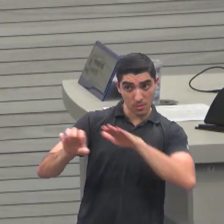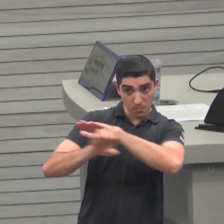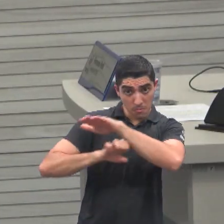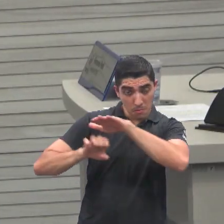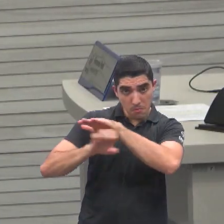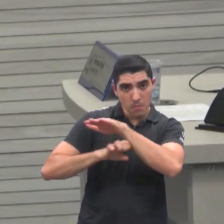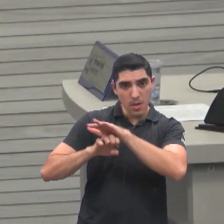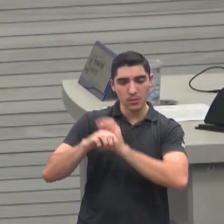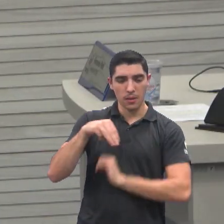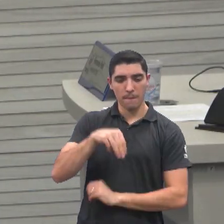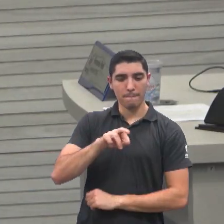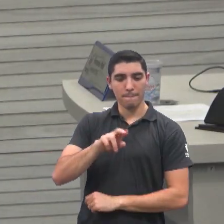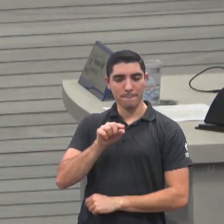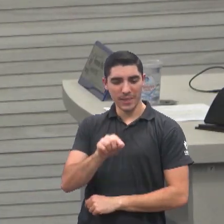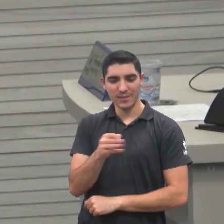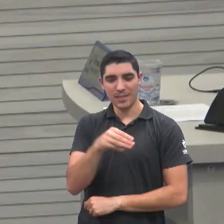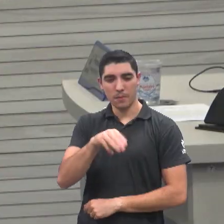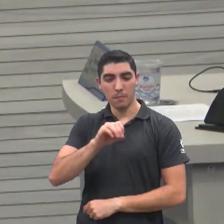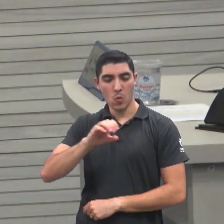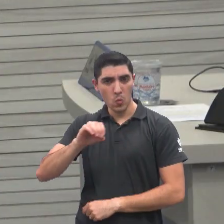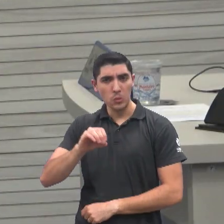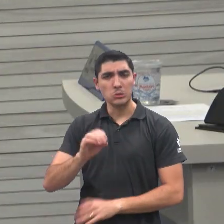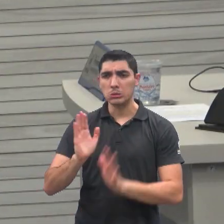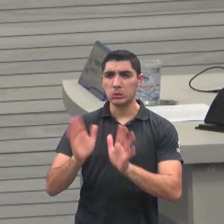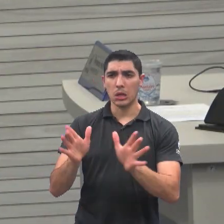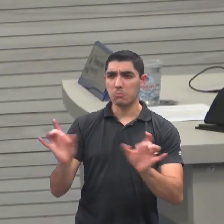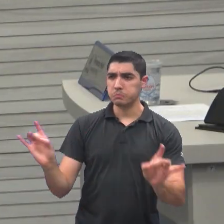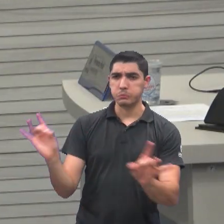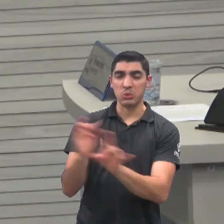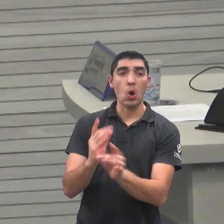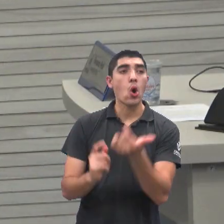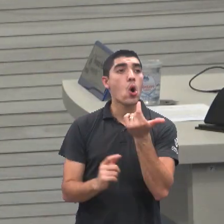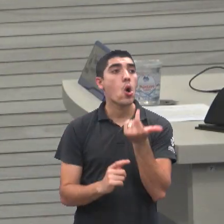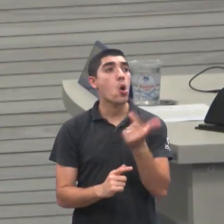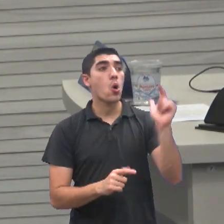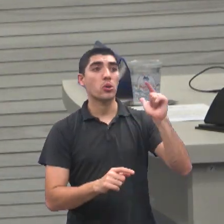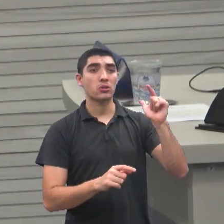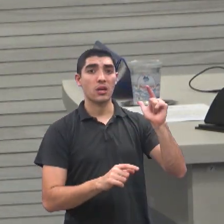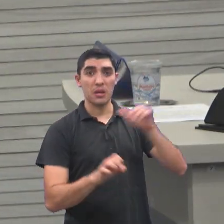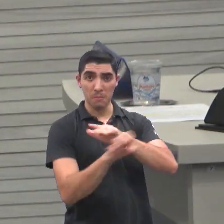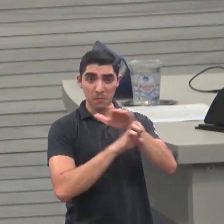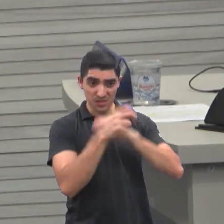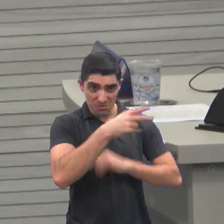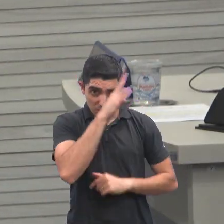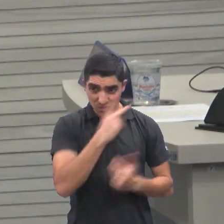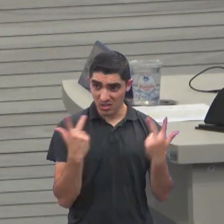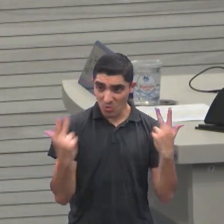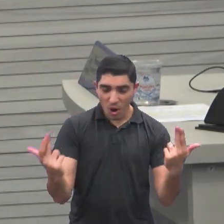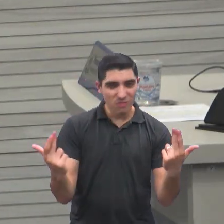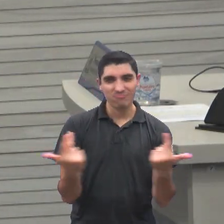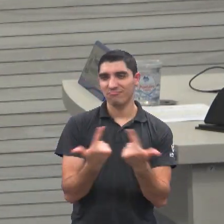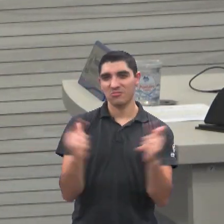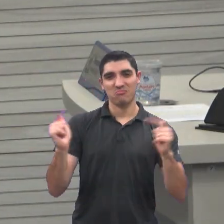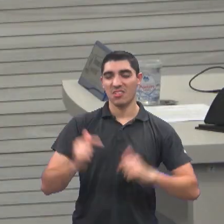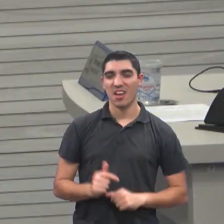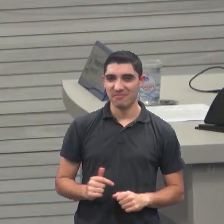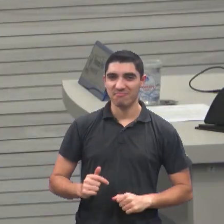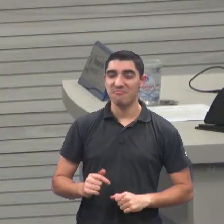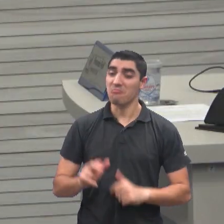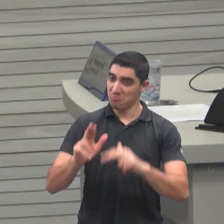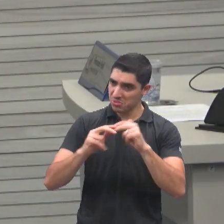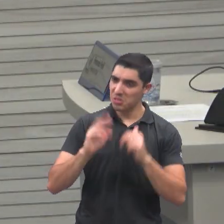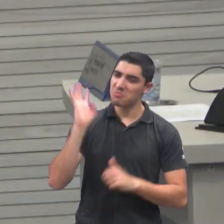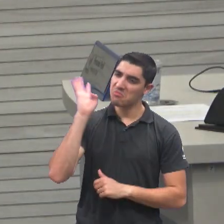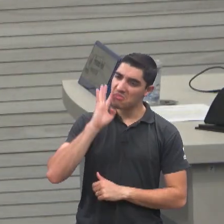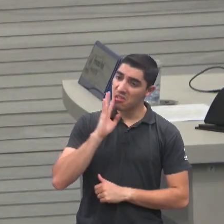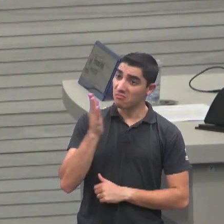já desenvolve, não tem outra igual no Brasil, né? E que legal ter mais uma pessoa de São José dos Campos, mais